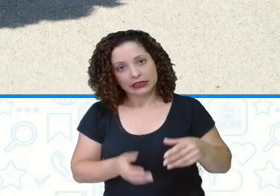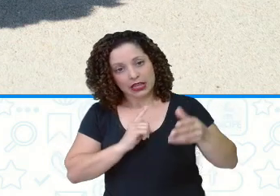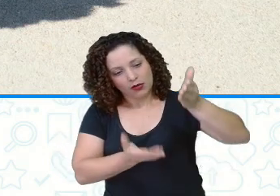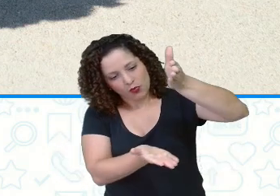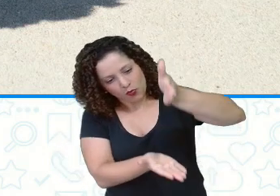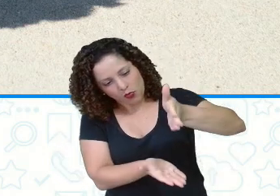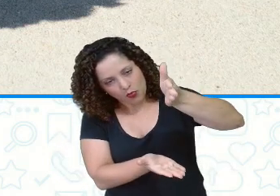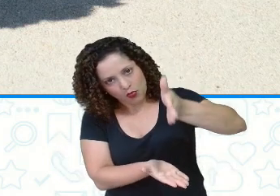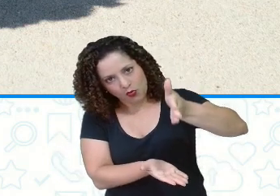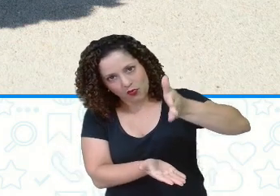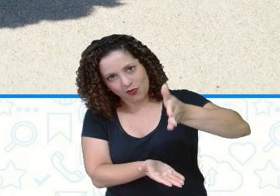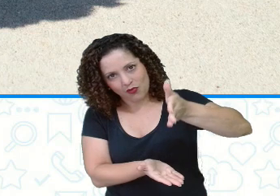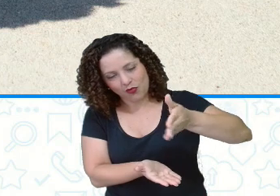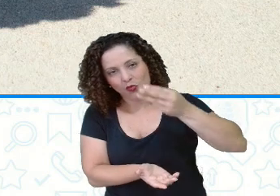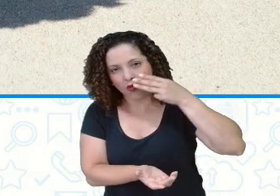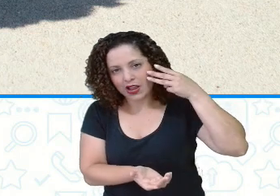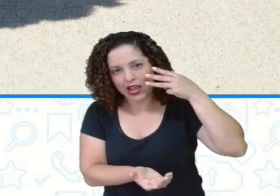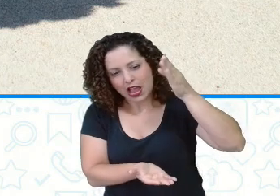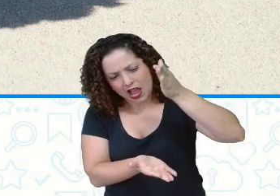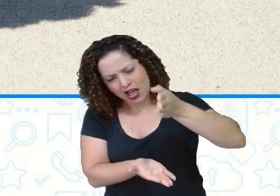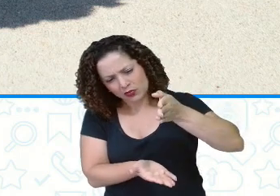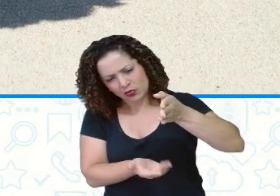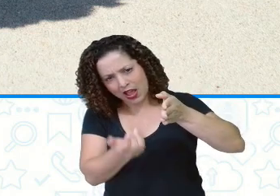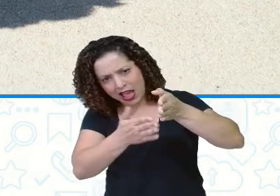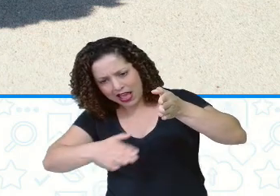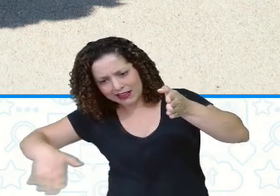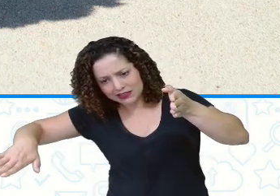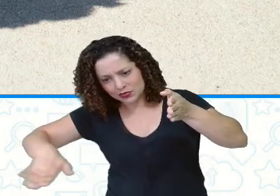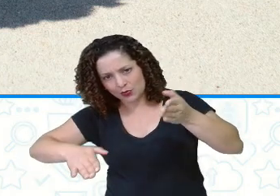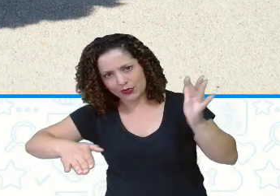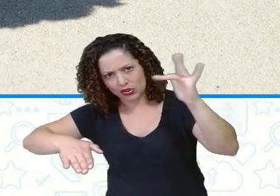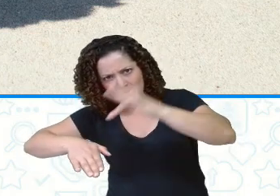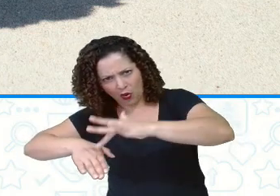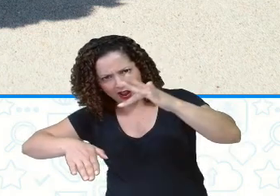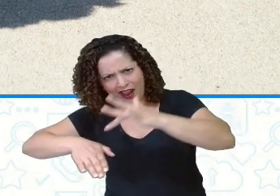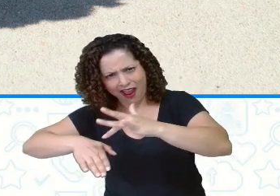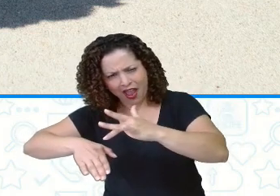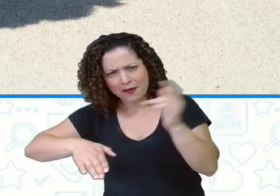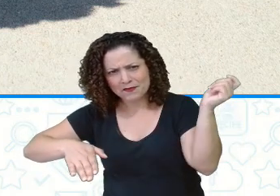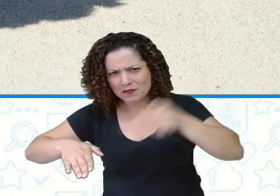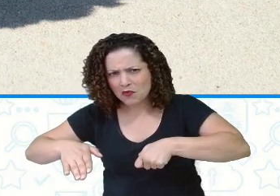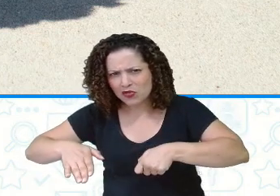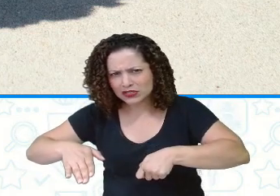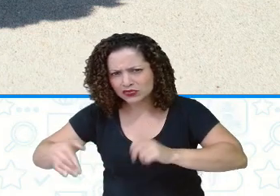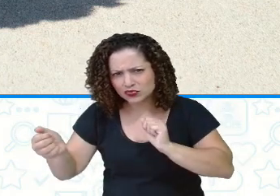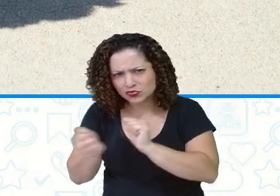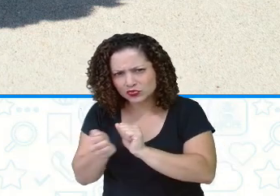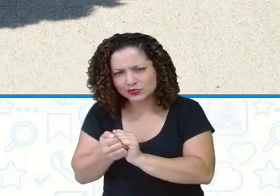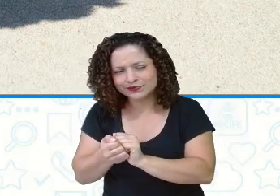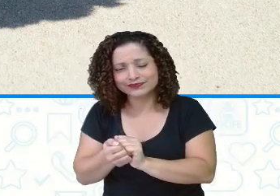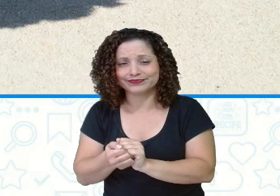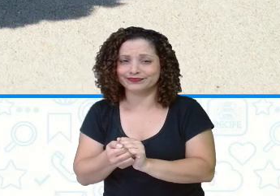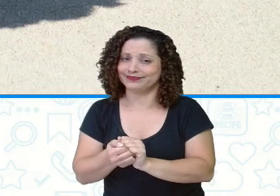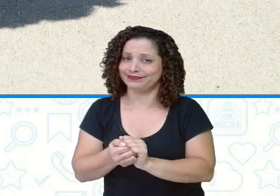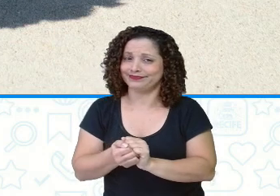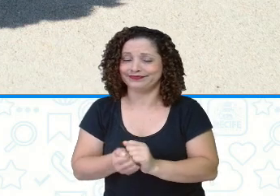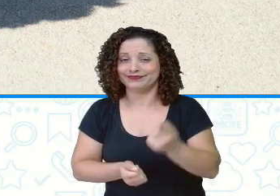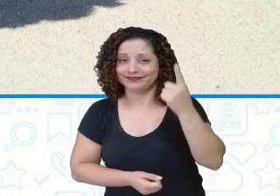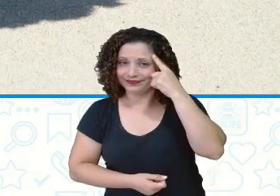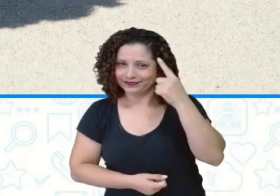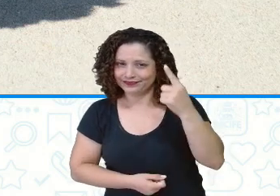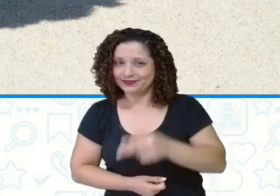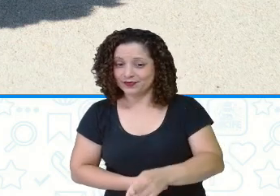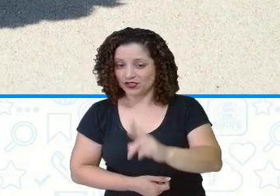da imagem? Será que seria a mesma coisa de ter esse animalzinho aqui junto com a gente? E aí? Pensa e